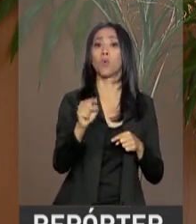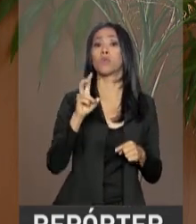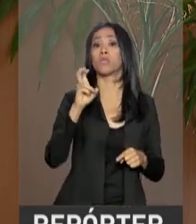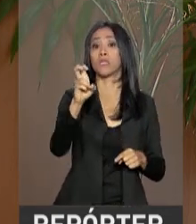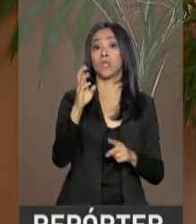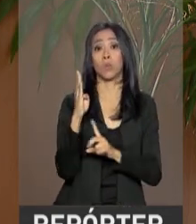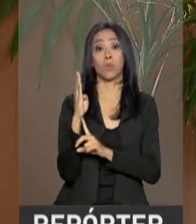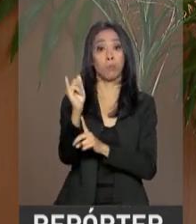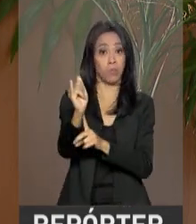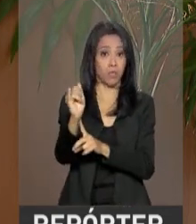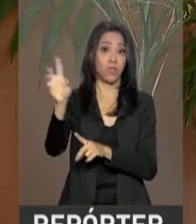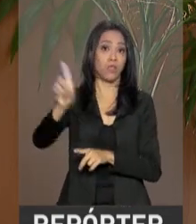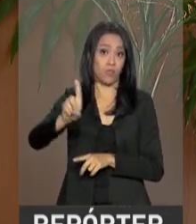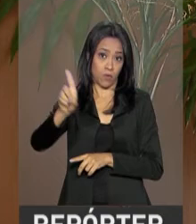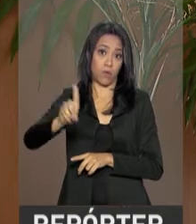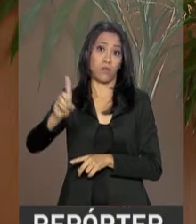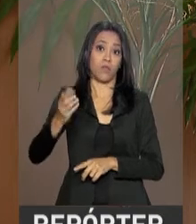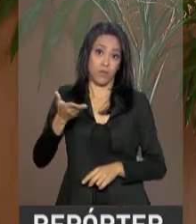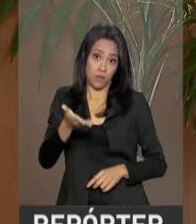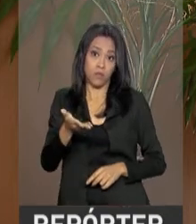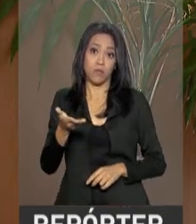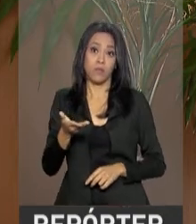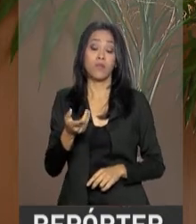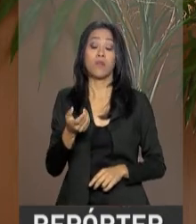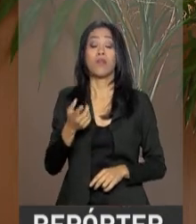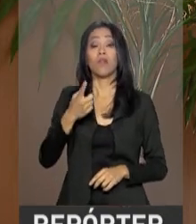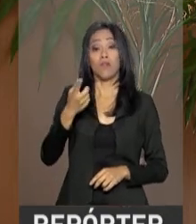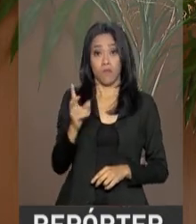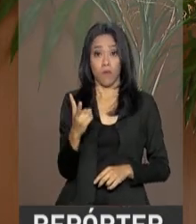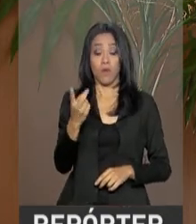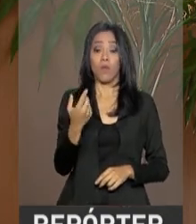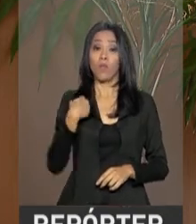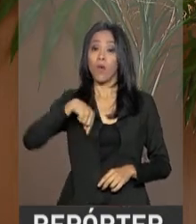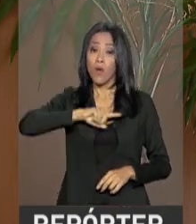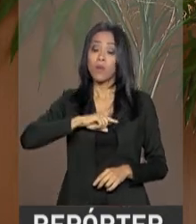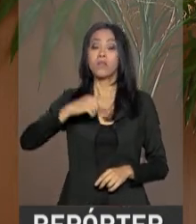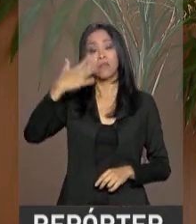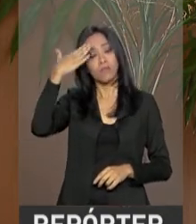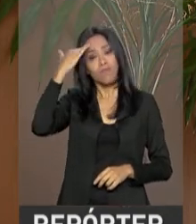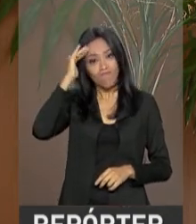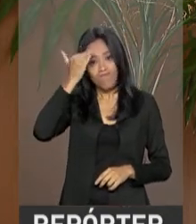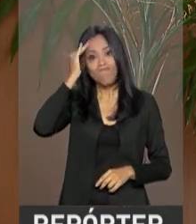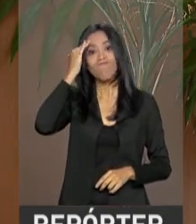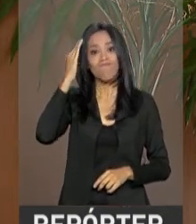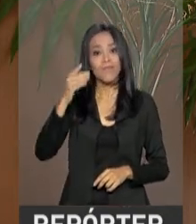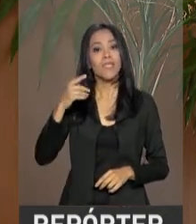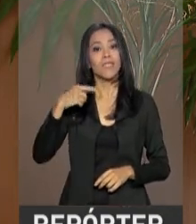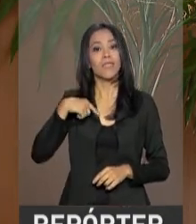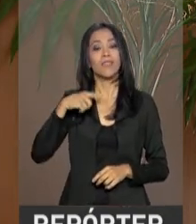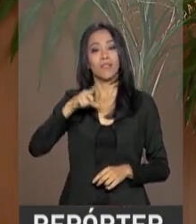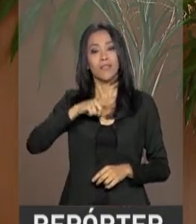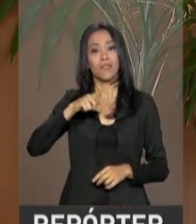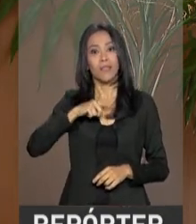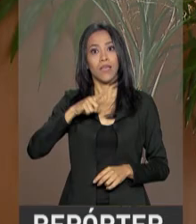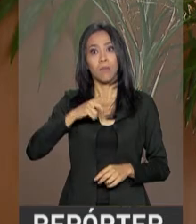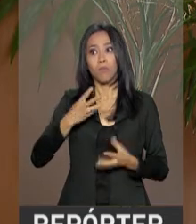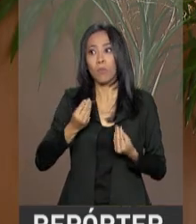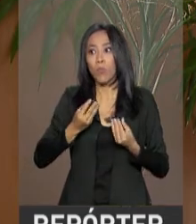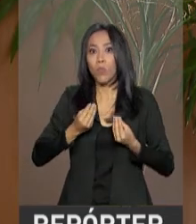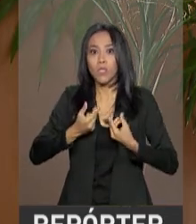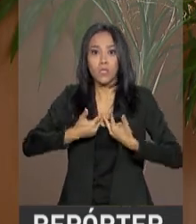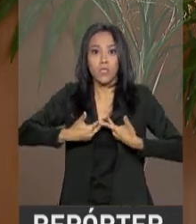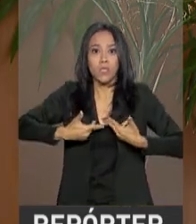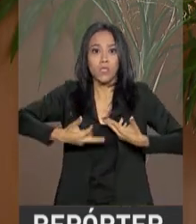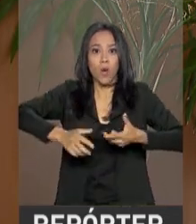de dólares né mas estamos convencidos de que é um espaço ainda muito grande para